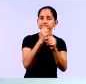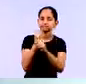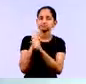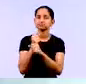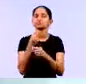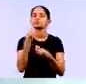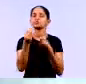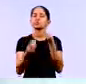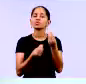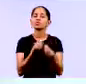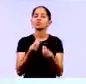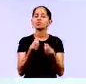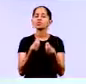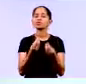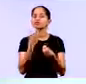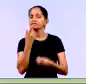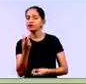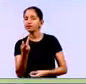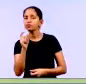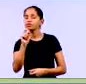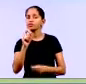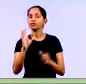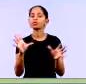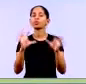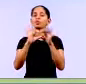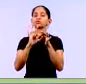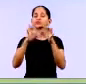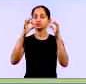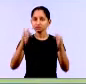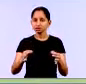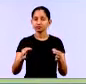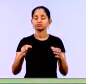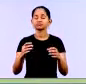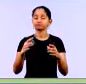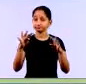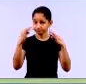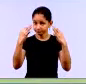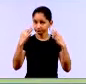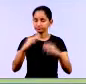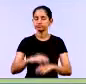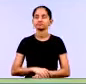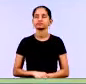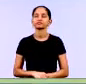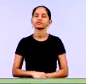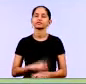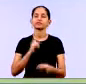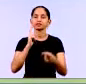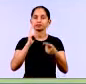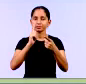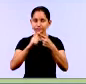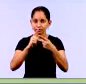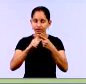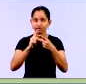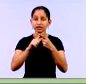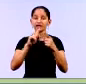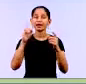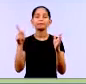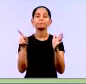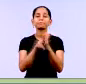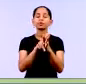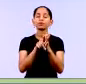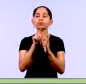De que se trata? Vamos lá, vem comigo. Olha para cá. O orçamento de mão de obra, gente, ele vai